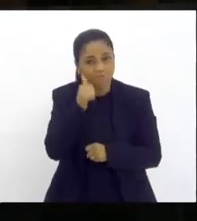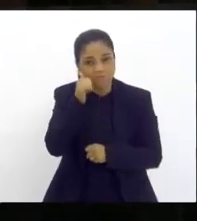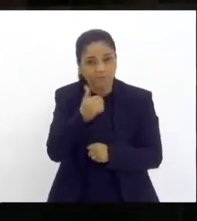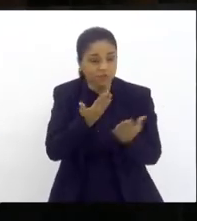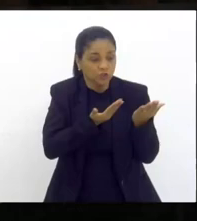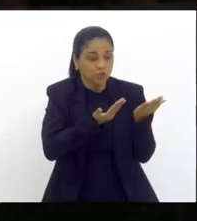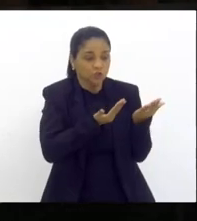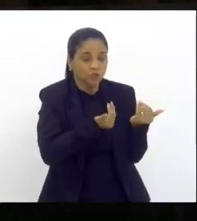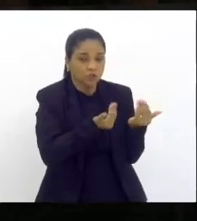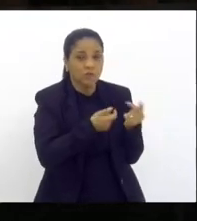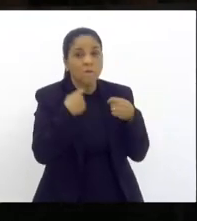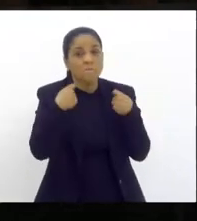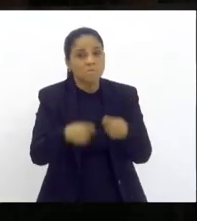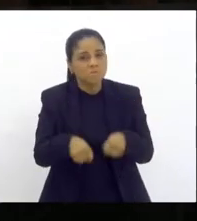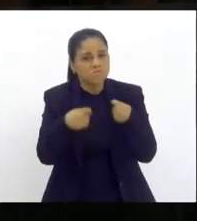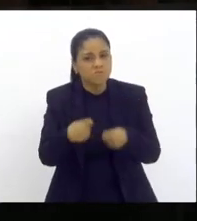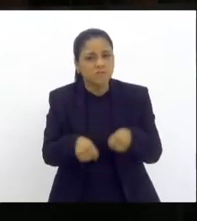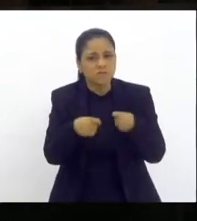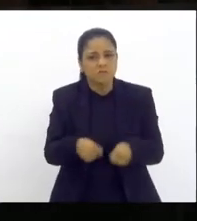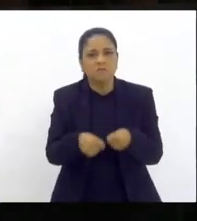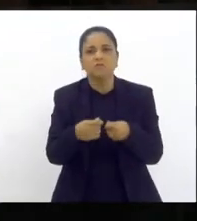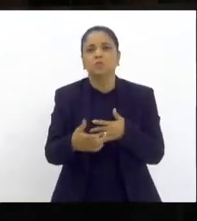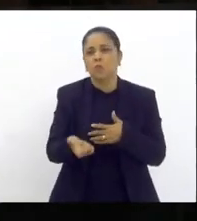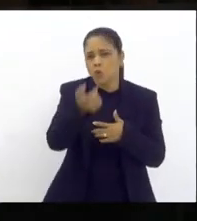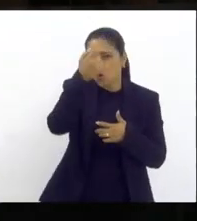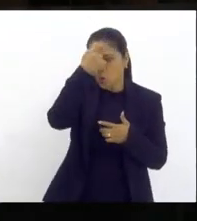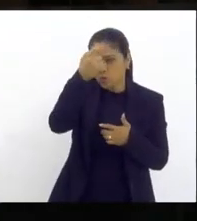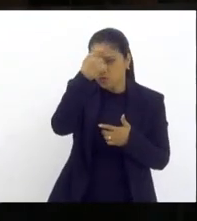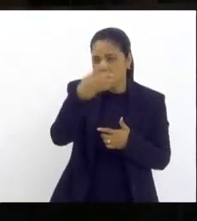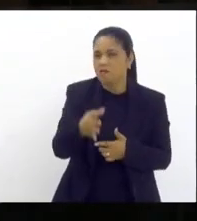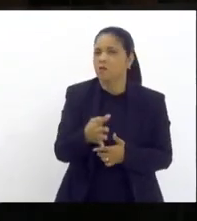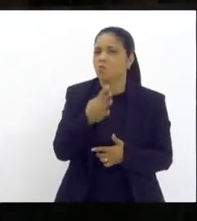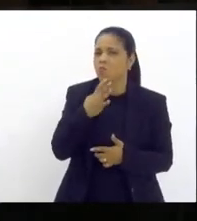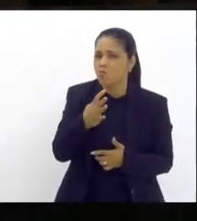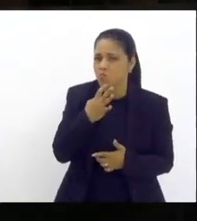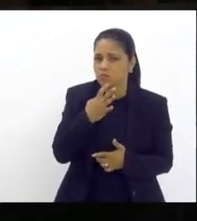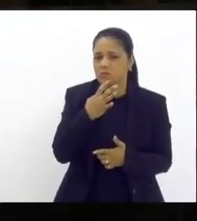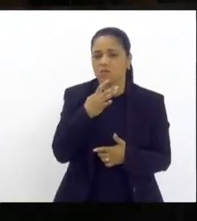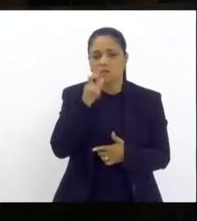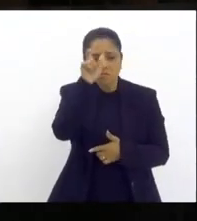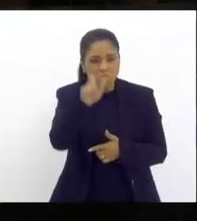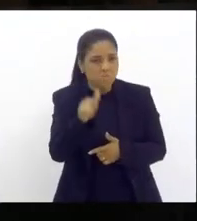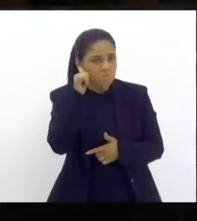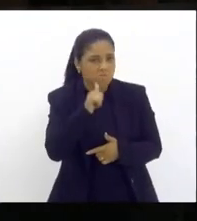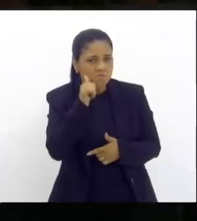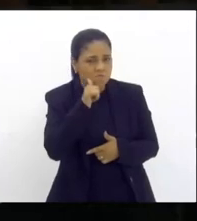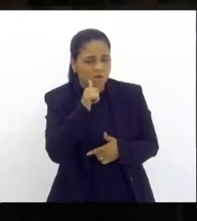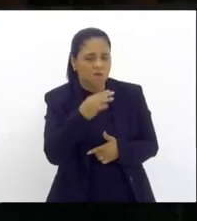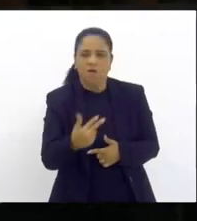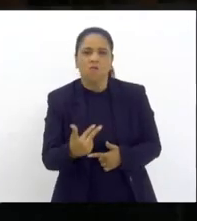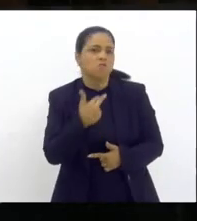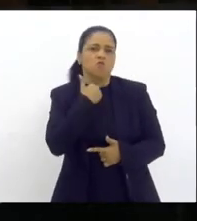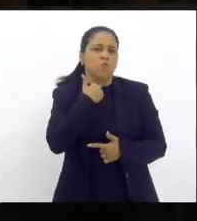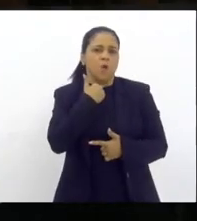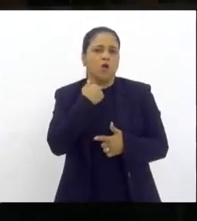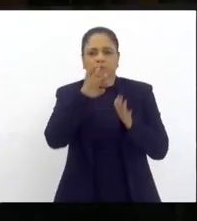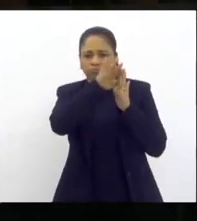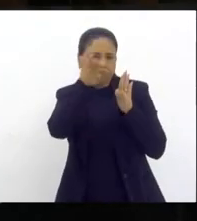também precisam reconhecer que as mulheres não podem ser tratadas como inferiores,